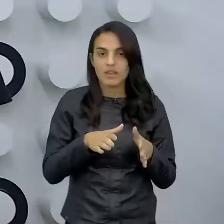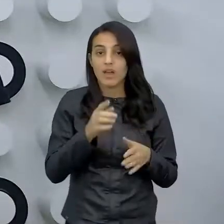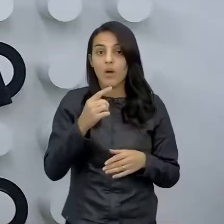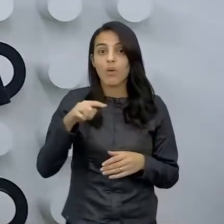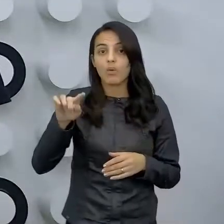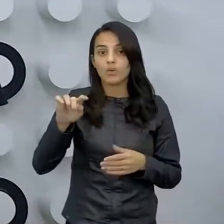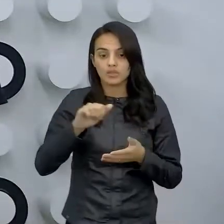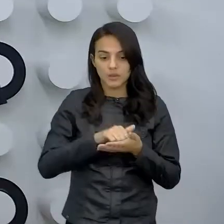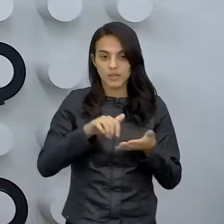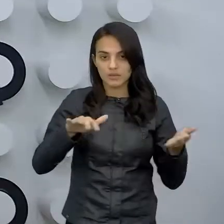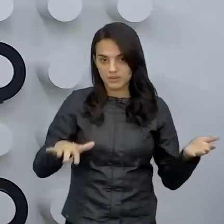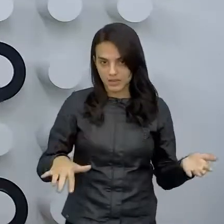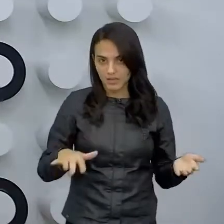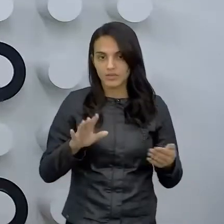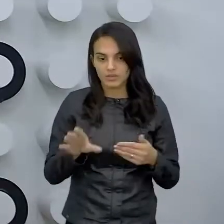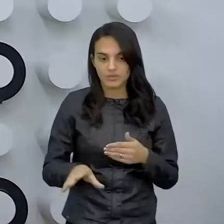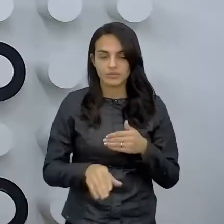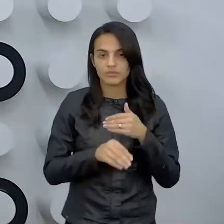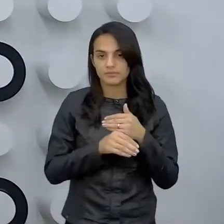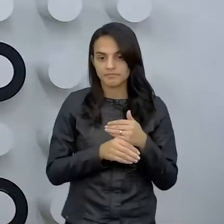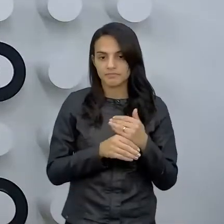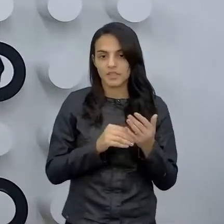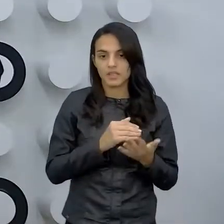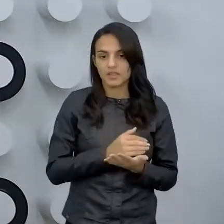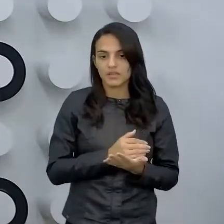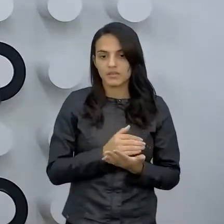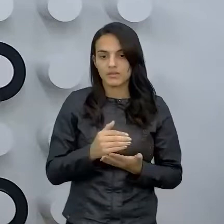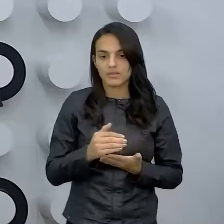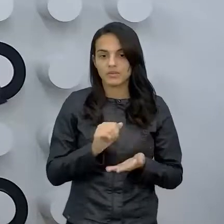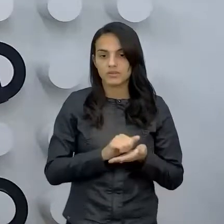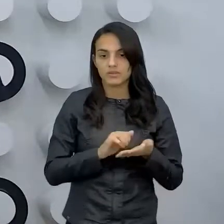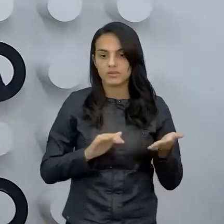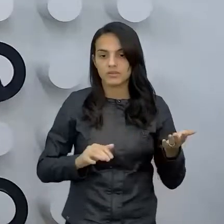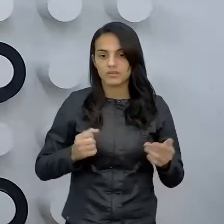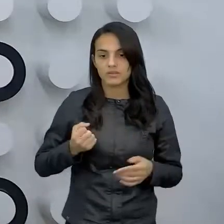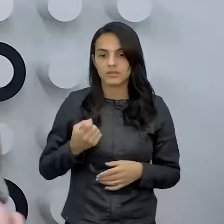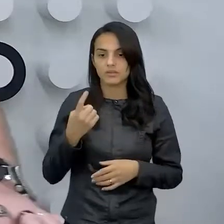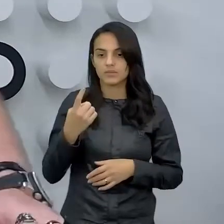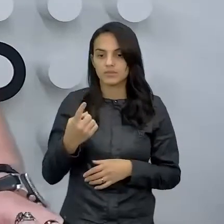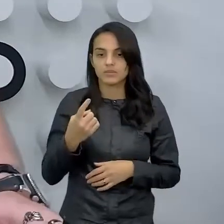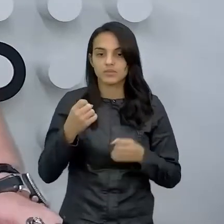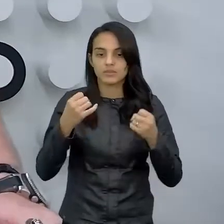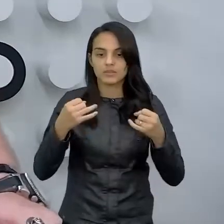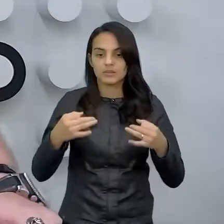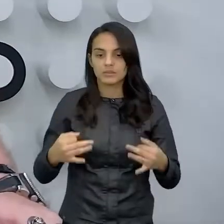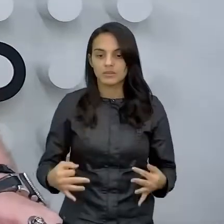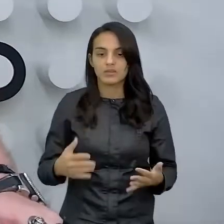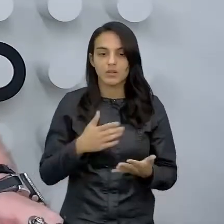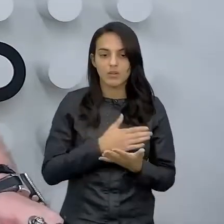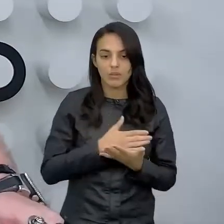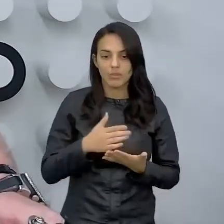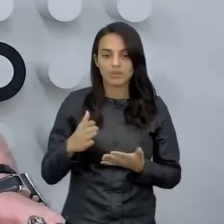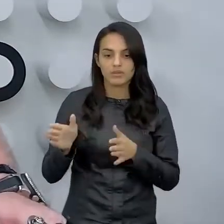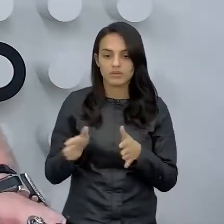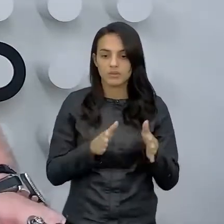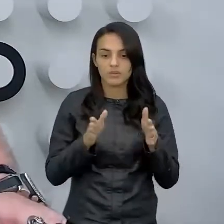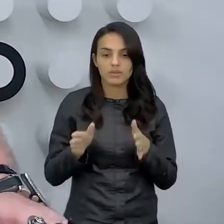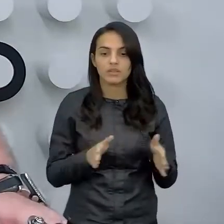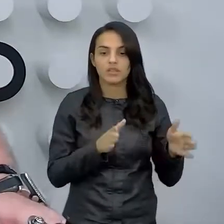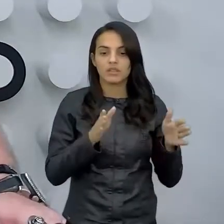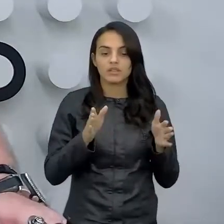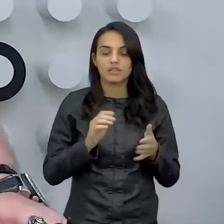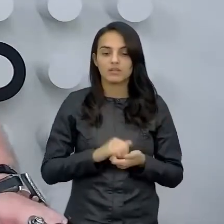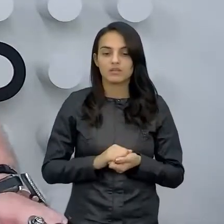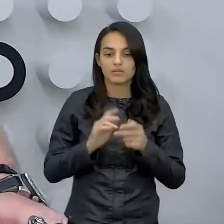última atividade desse componente aí, que começou lá na atividade 1, né, falando aí sobre o início do processo aí do